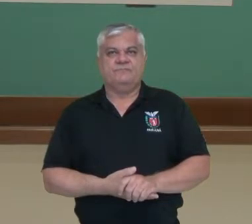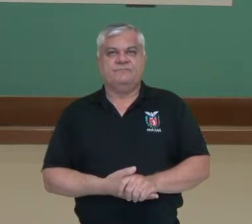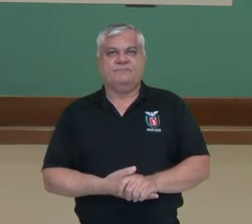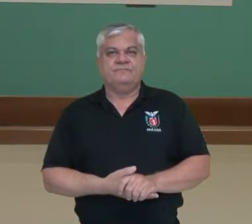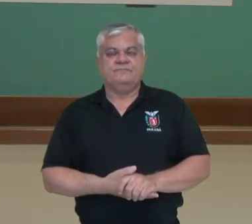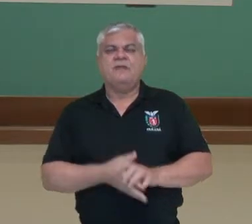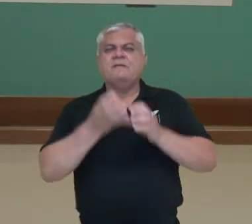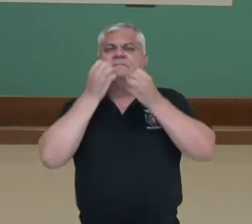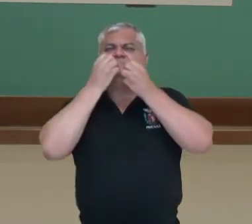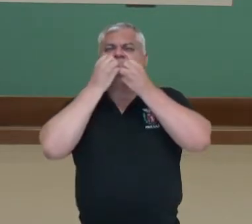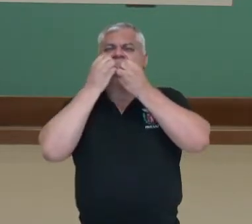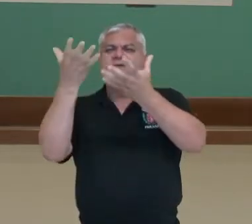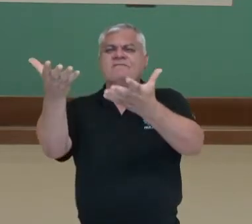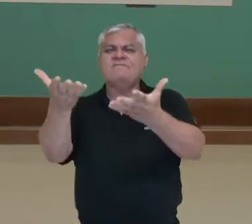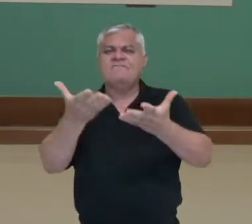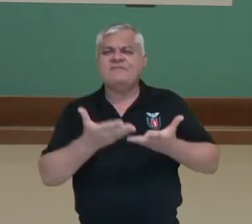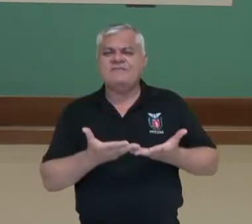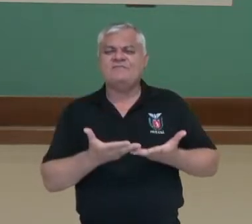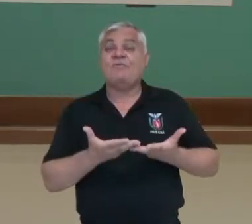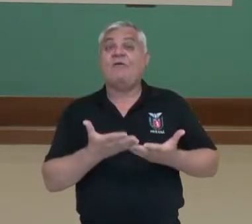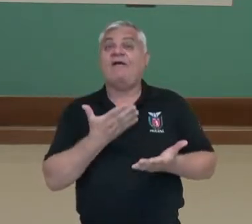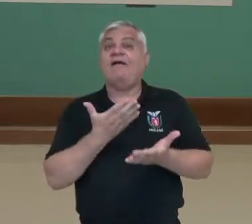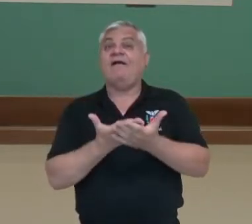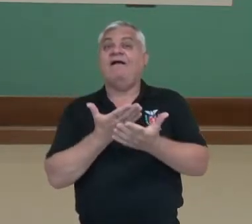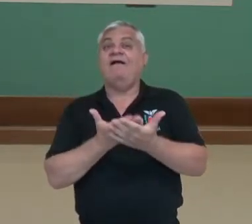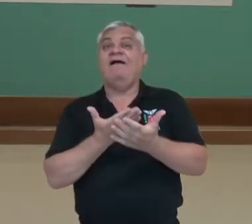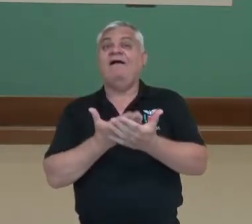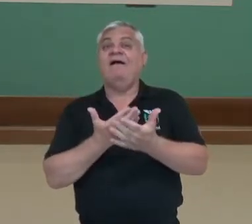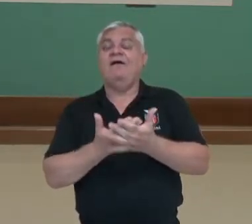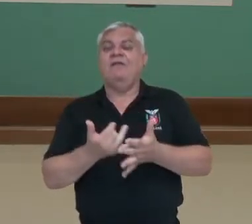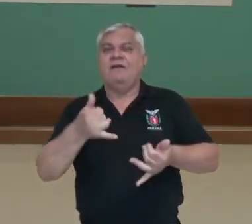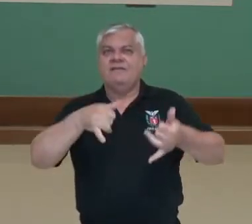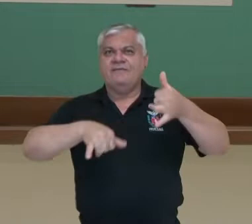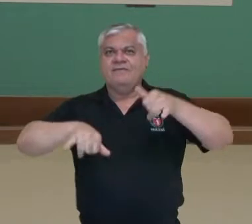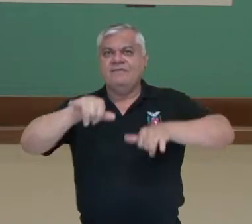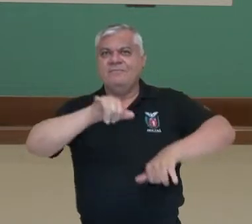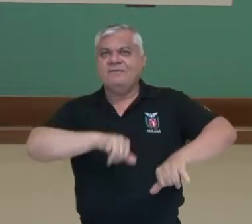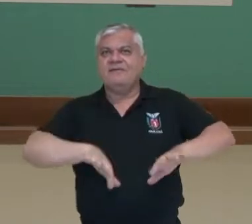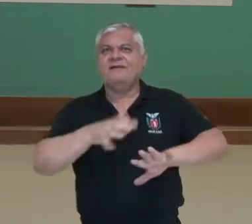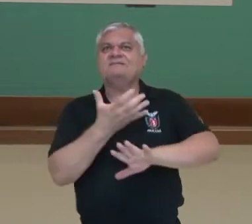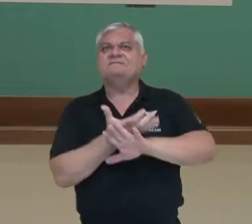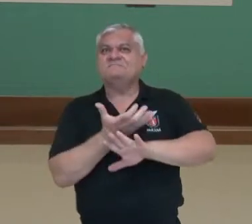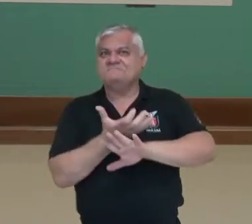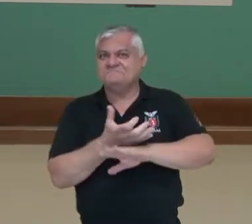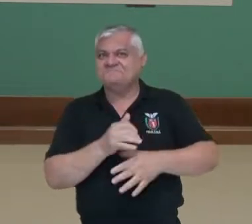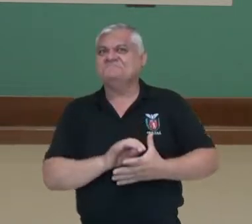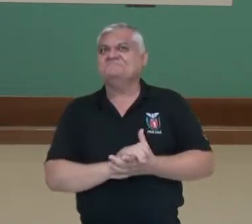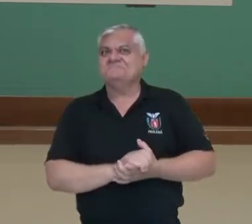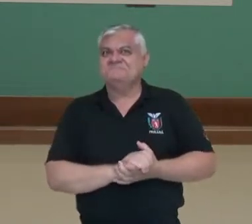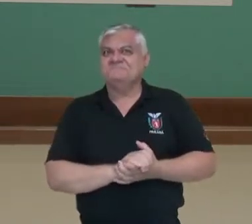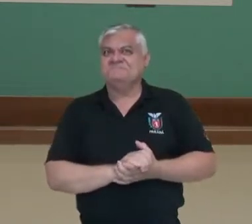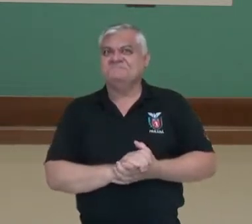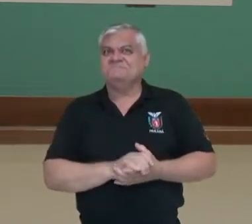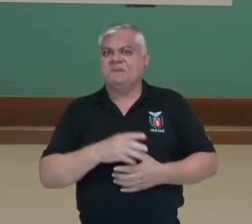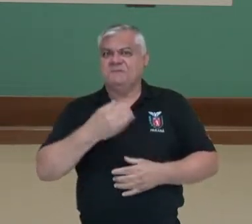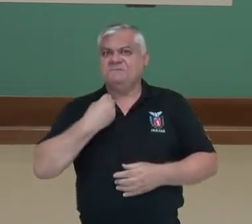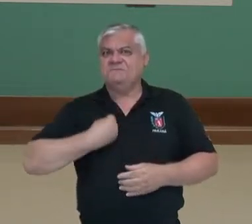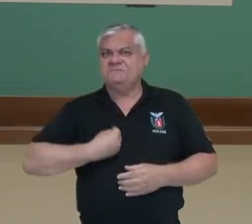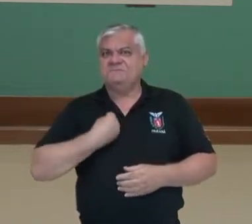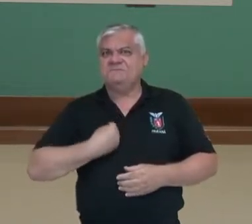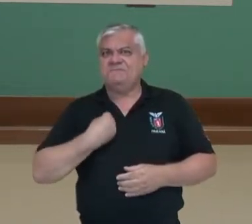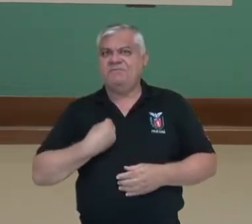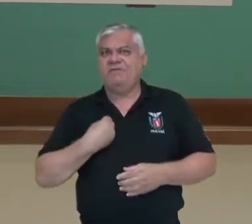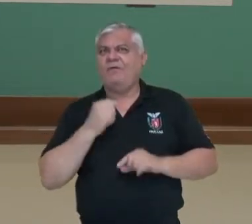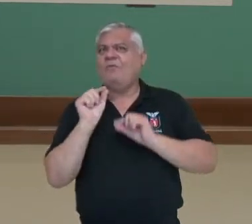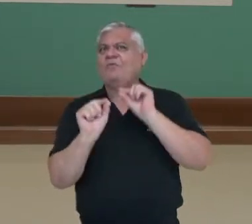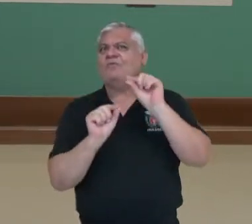Muito bem-vindo para mais uma aula de Química Orgânica. Nós estamos aqui